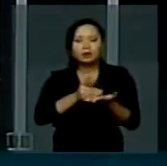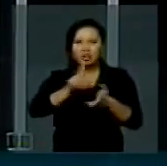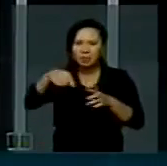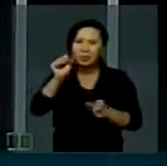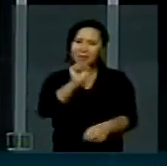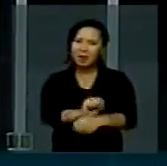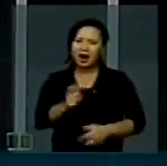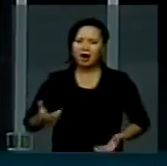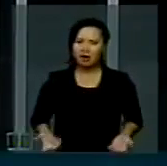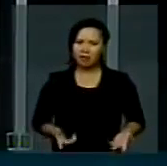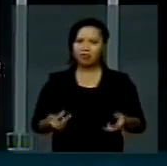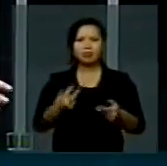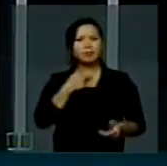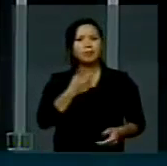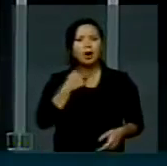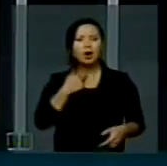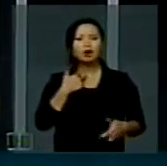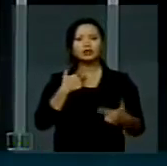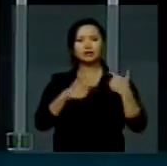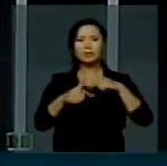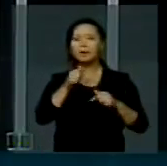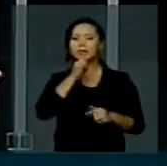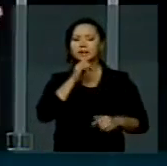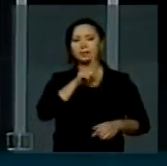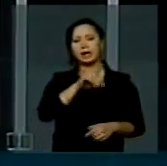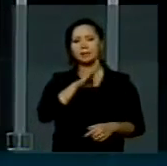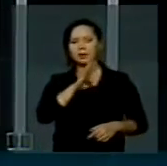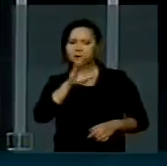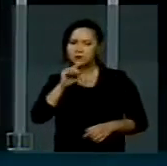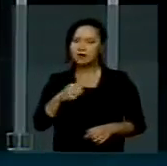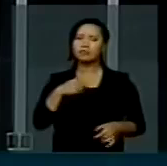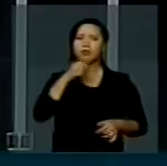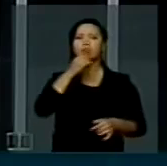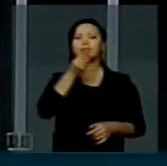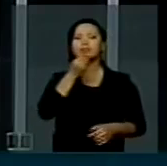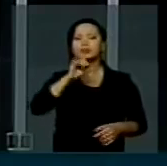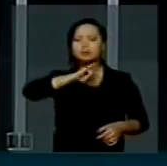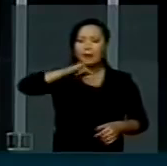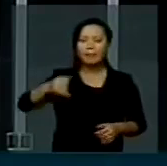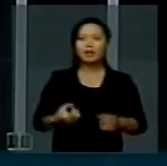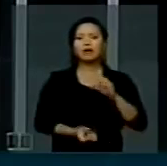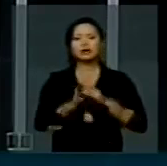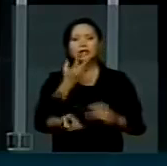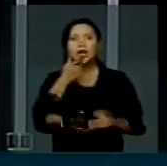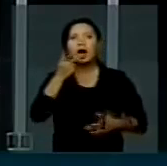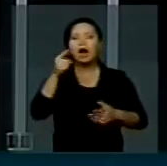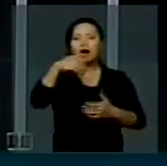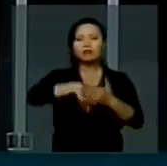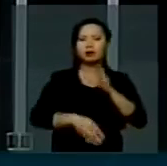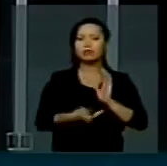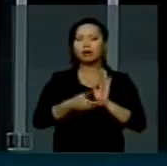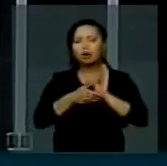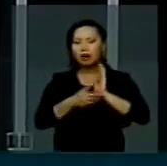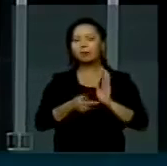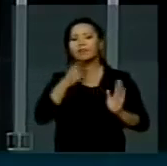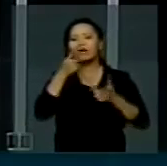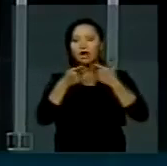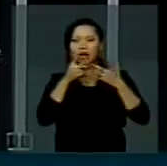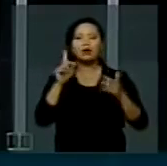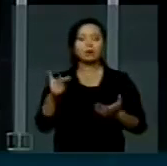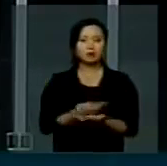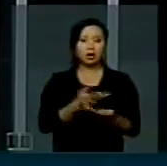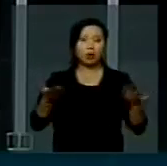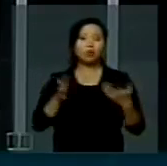as ações de uma instituição como a EBSER, que eu tive a oportunidade de relatar a sua criação aqui nessa casa, e que hoje tem